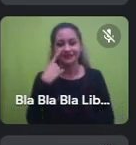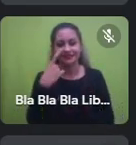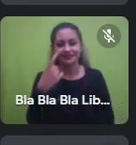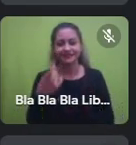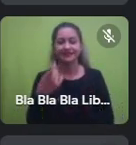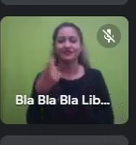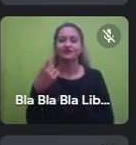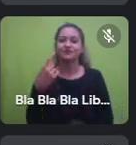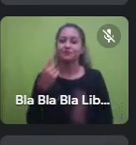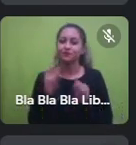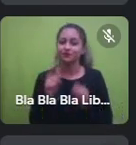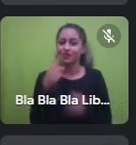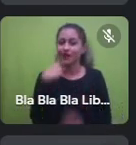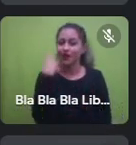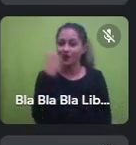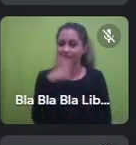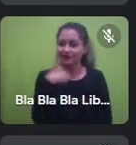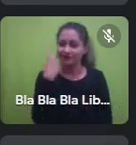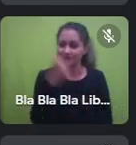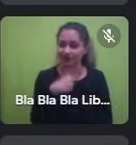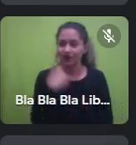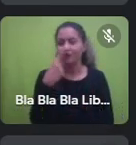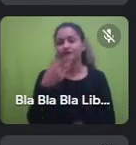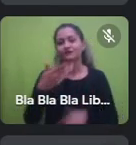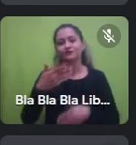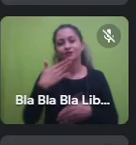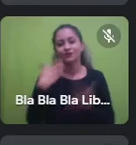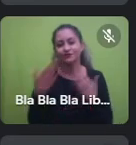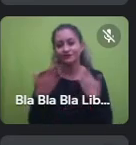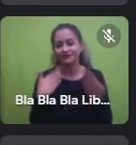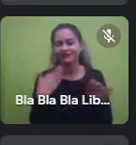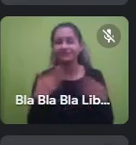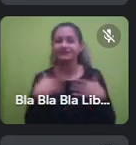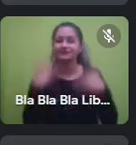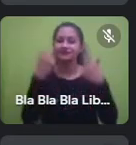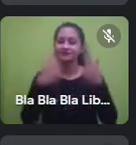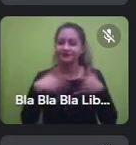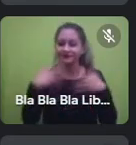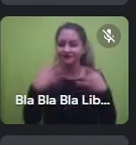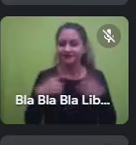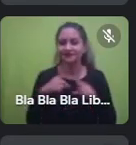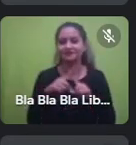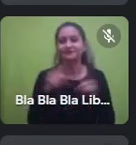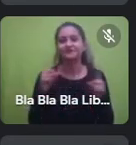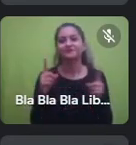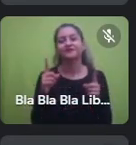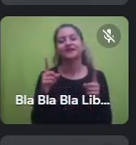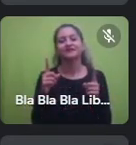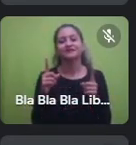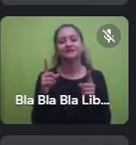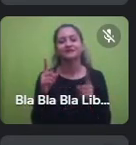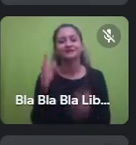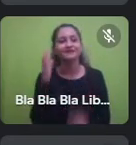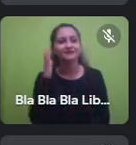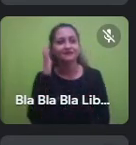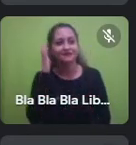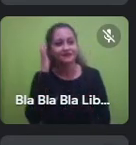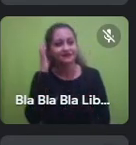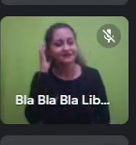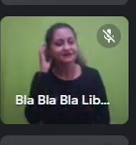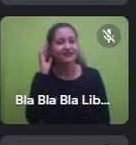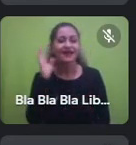aqui horas e horas comentando, conversando, né? Só que a gente assim, nós